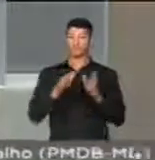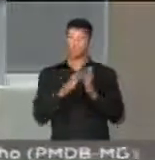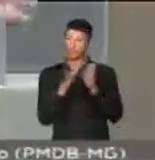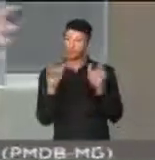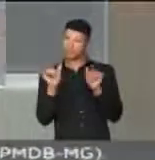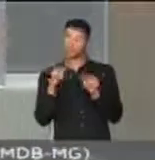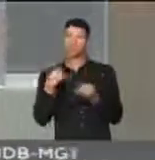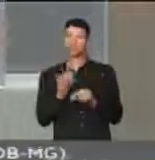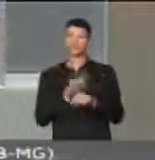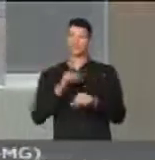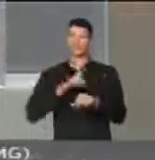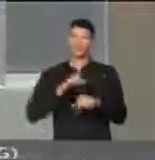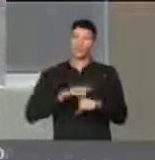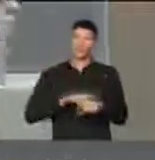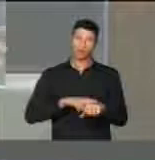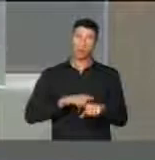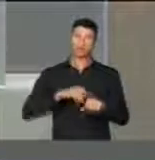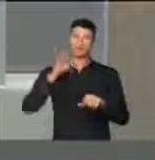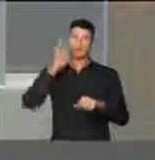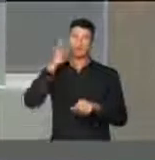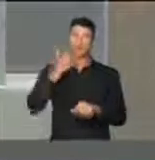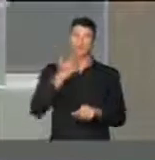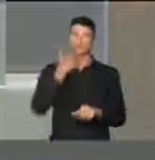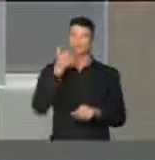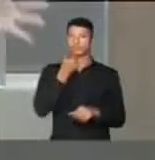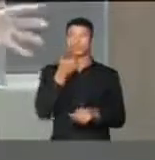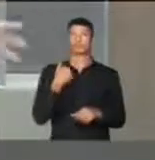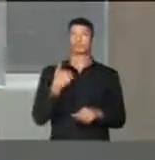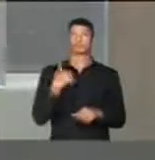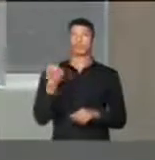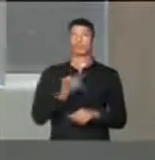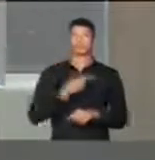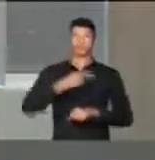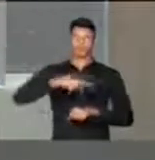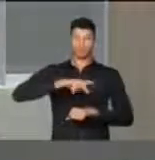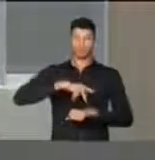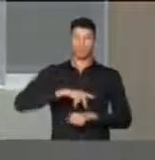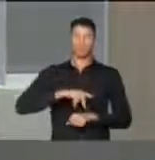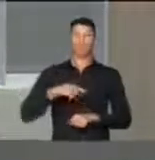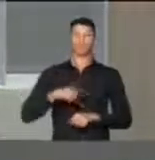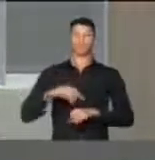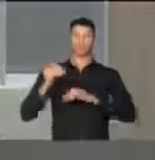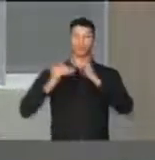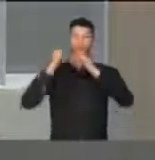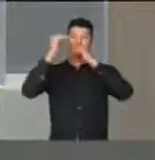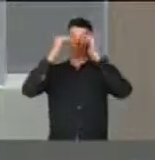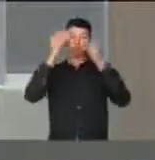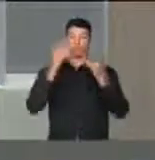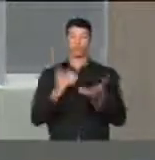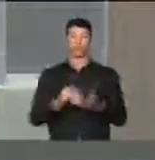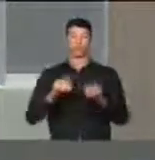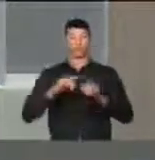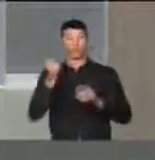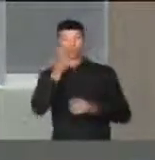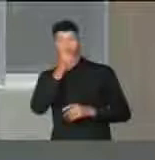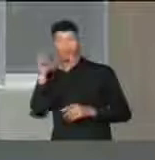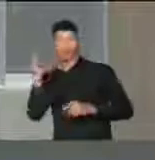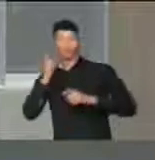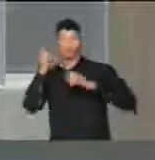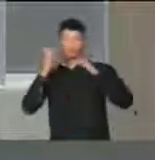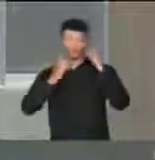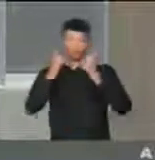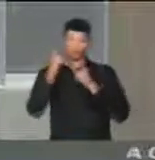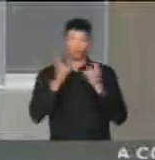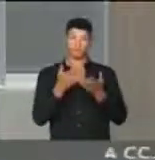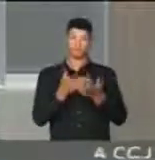nós teríamos uma solução melhor para o nosso país desenvolvido. Uma outra preocupação,